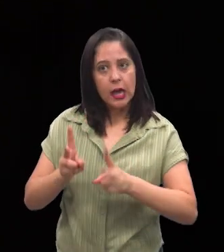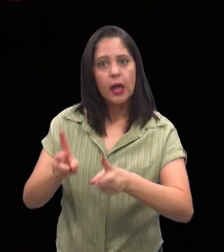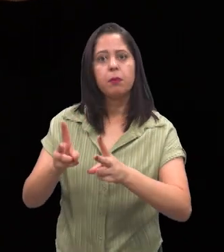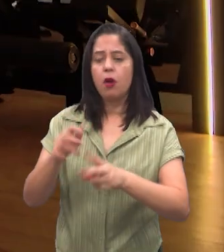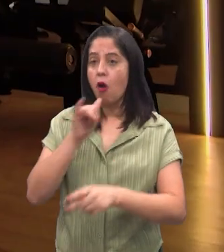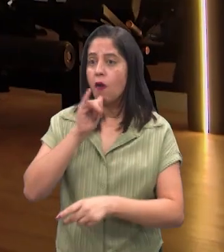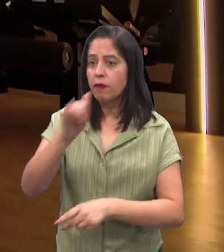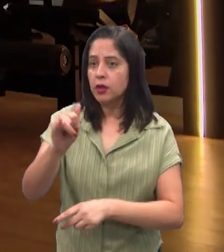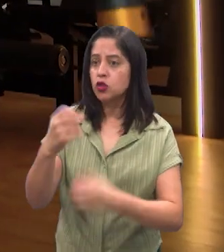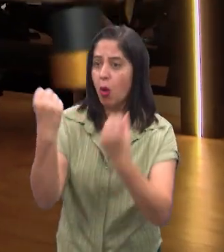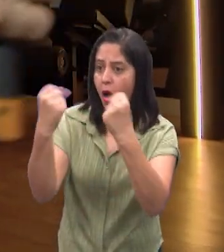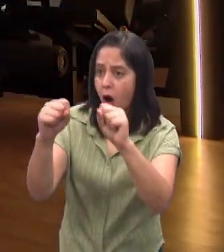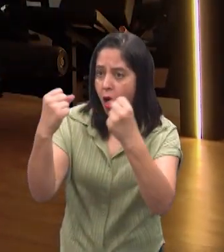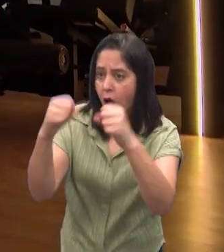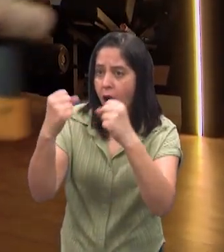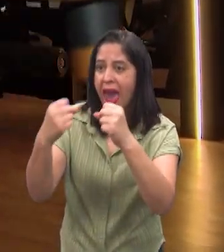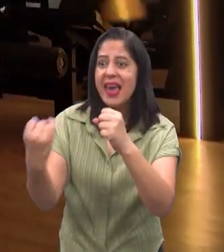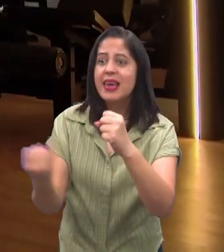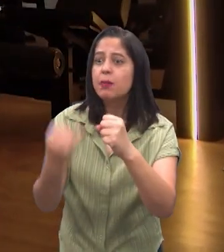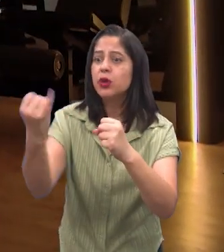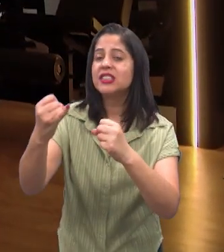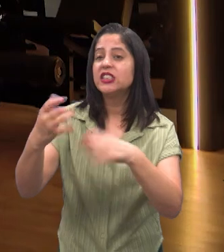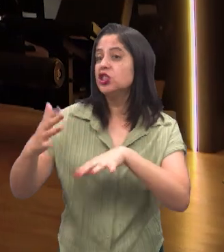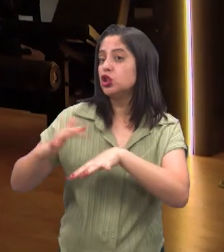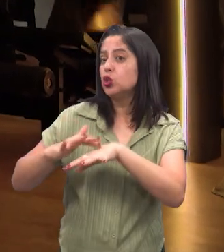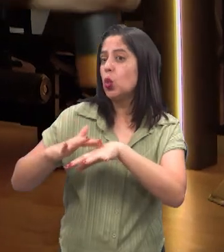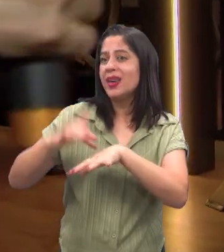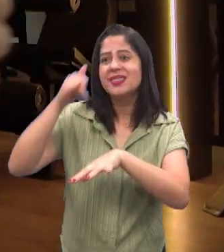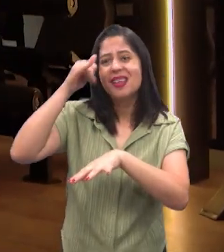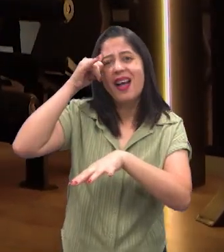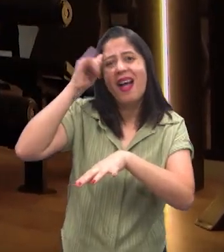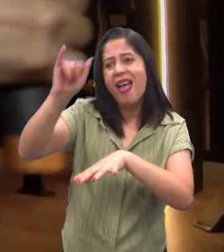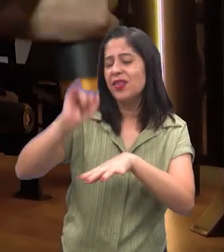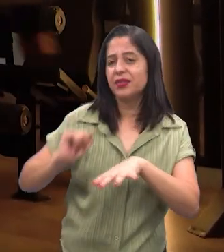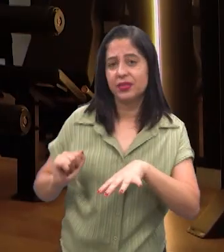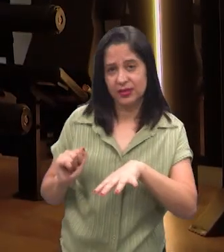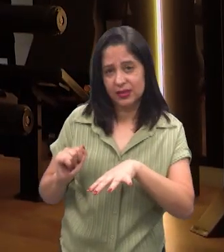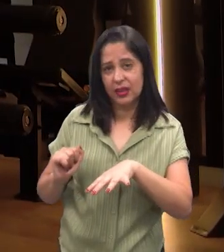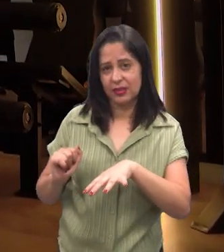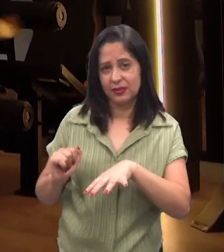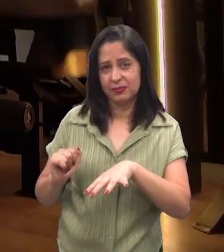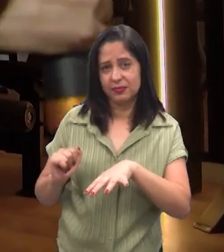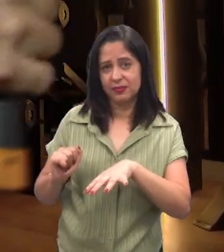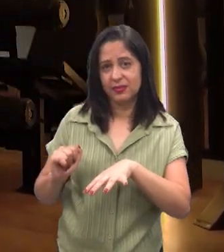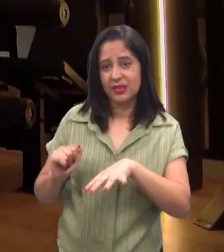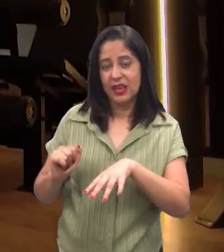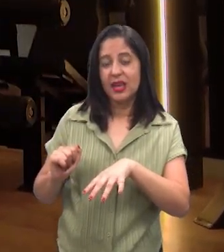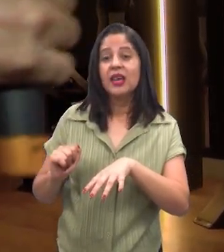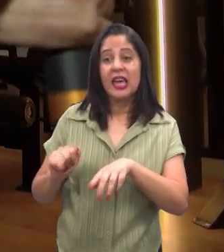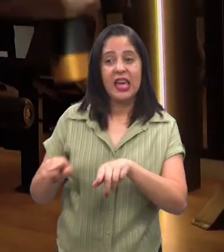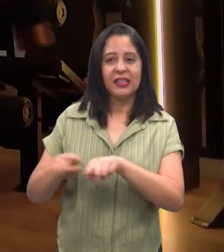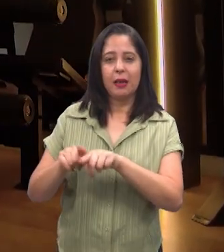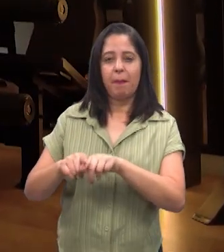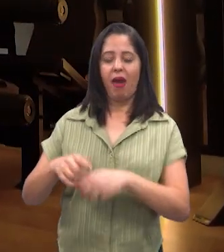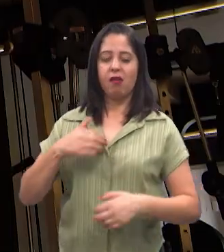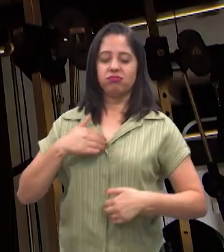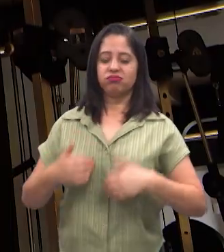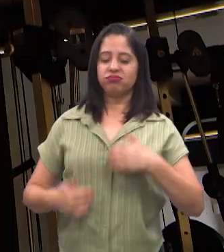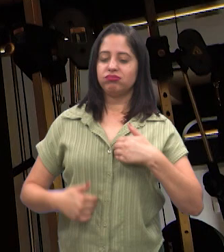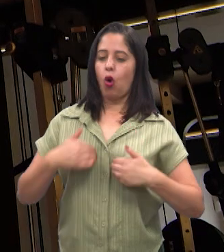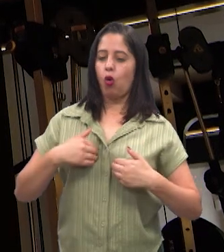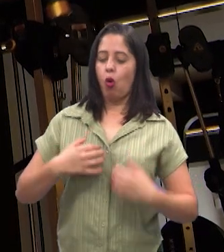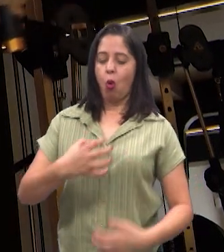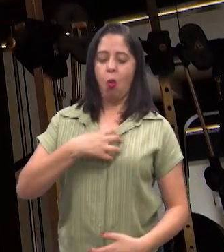é muito importante para você prever doenças, você não ter esse tipo de problema e o mais importante para o desenvolvimento pessoal.